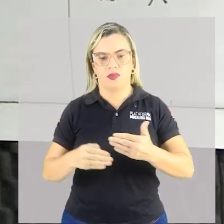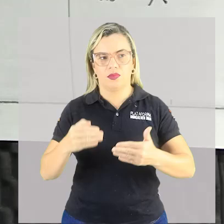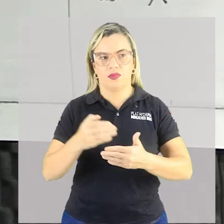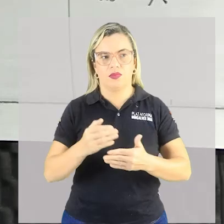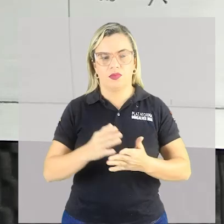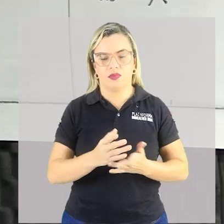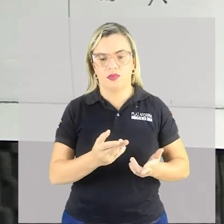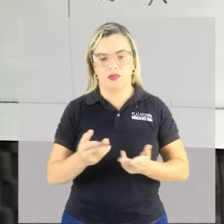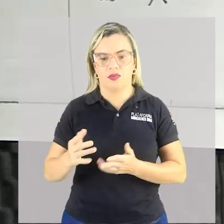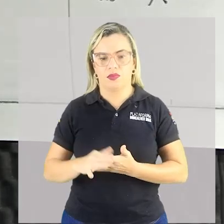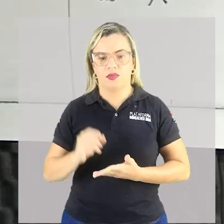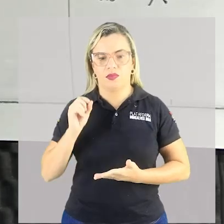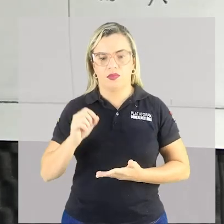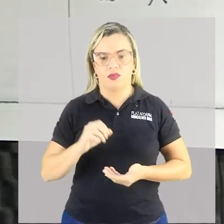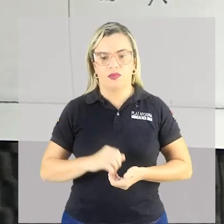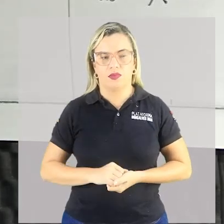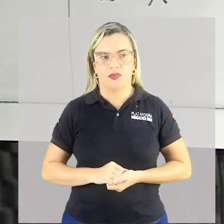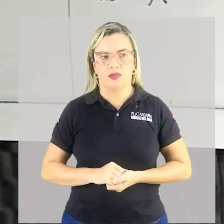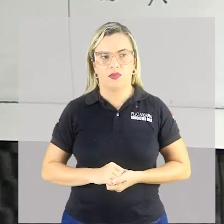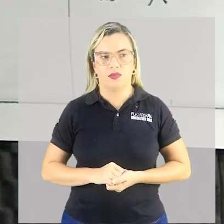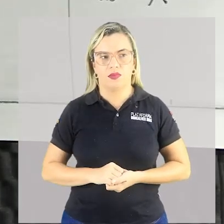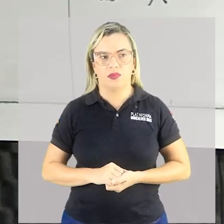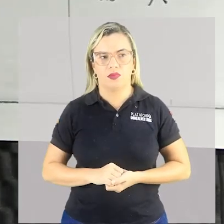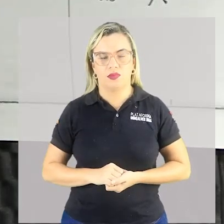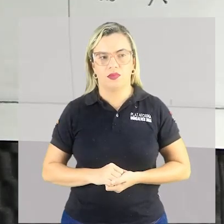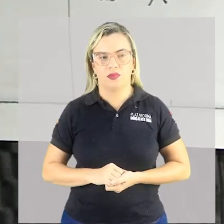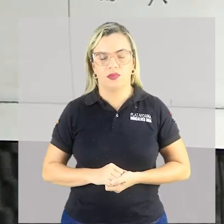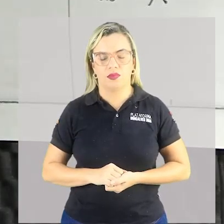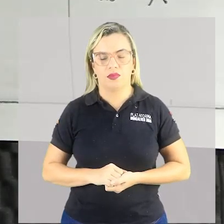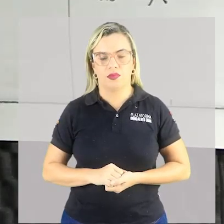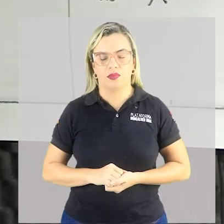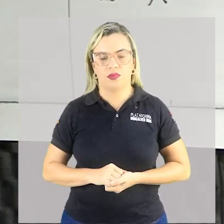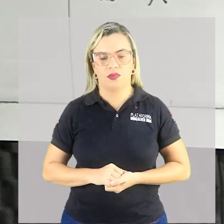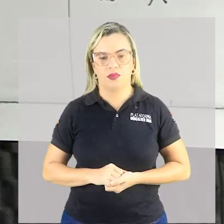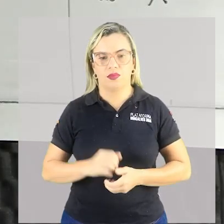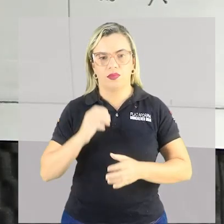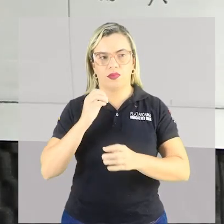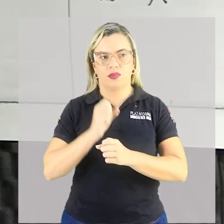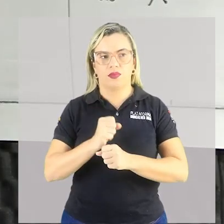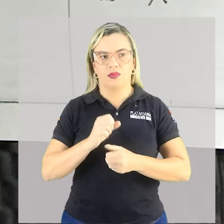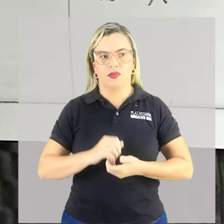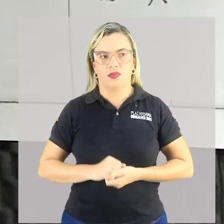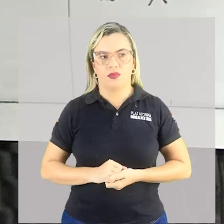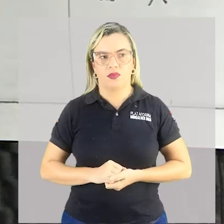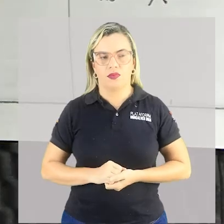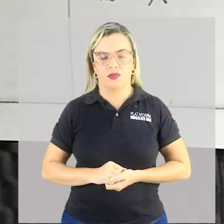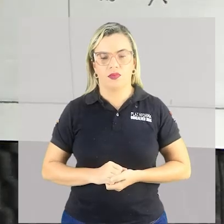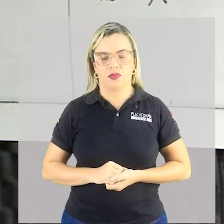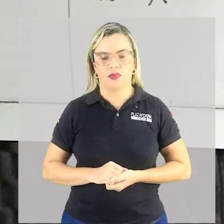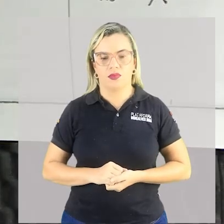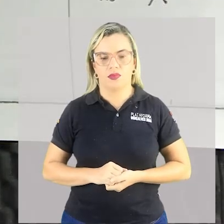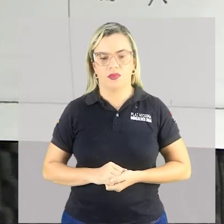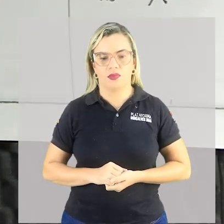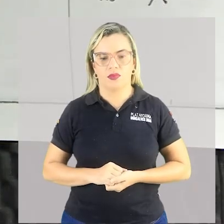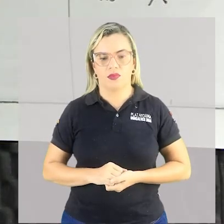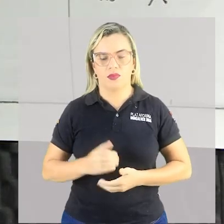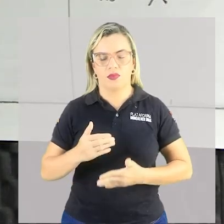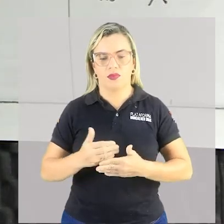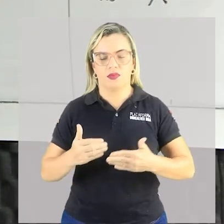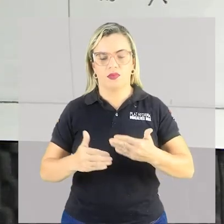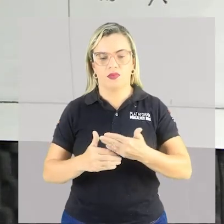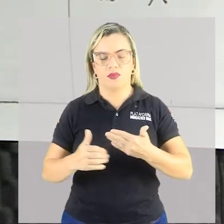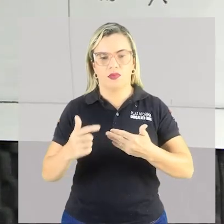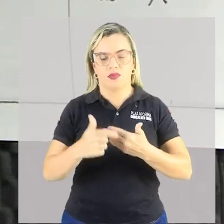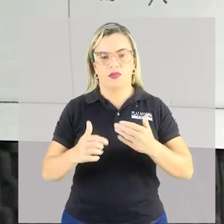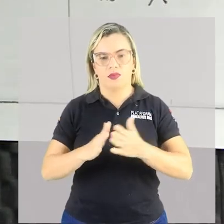será igual a 4 vezes 0, 0. 4 vezes 2, 8. 4 vezes 1, 4. Então, para